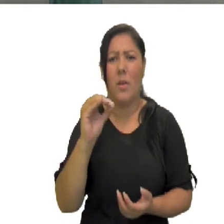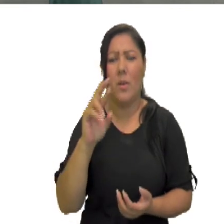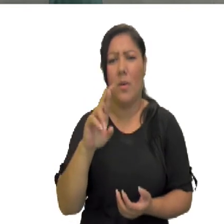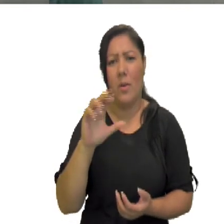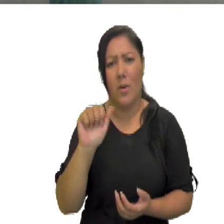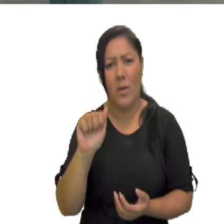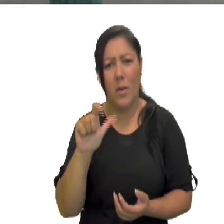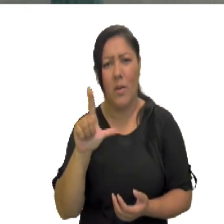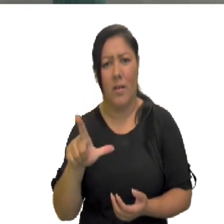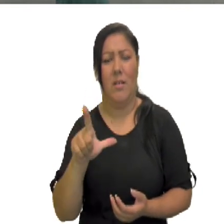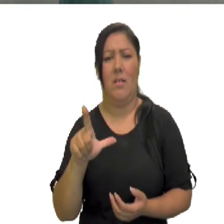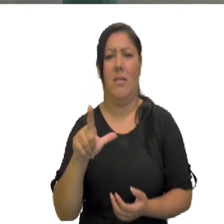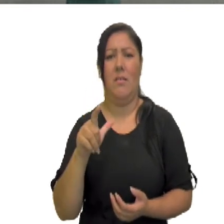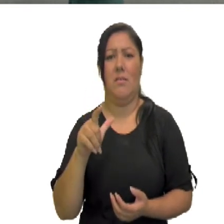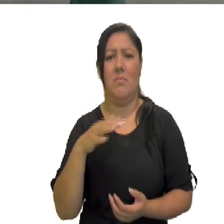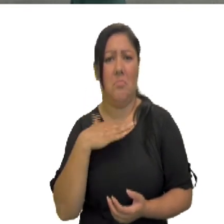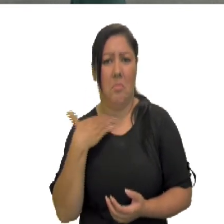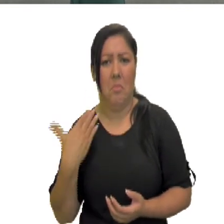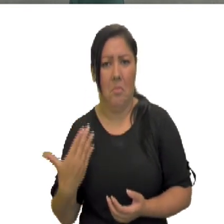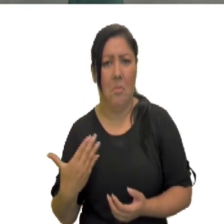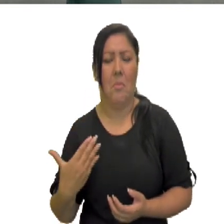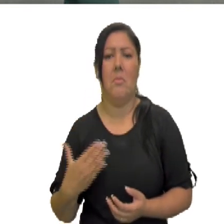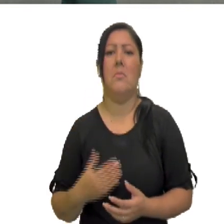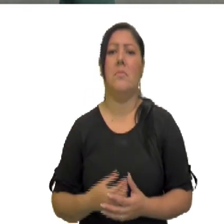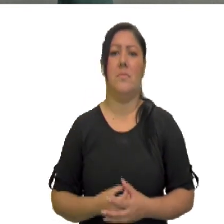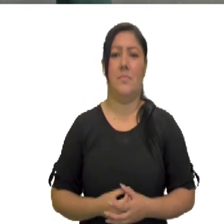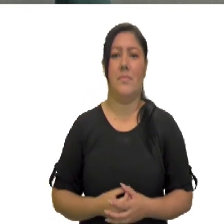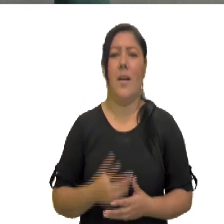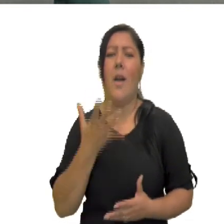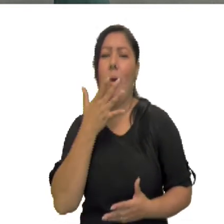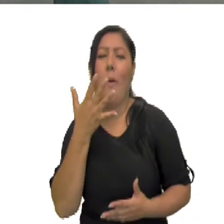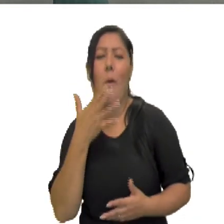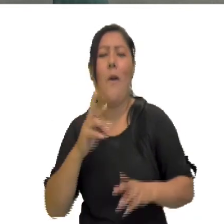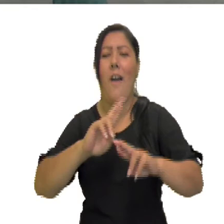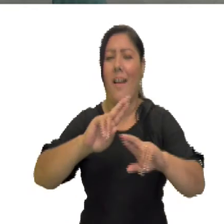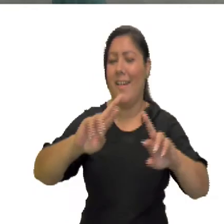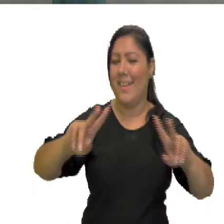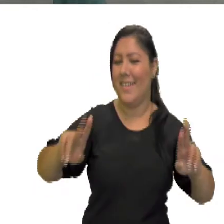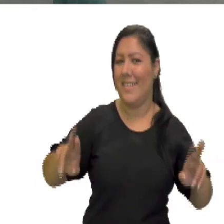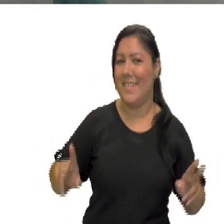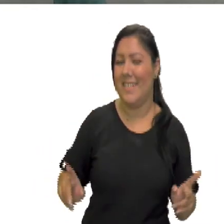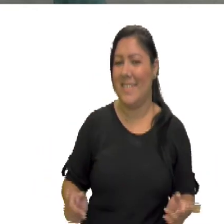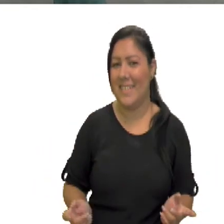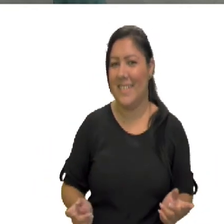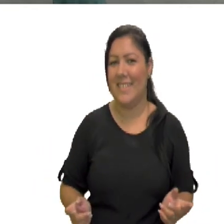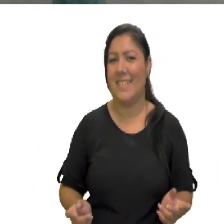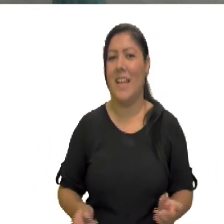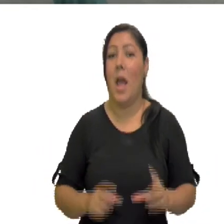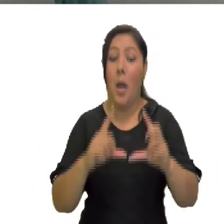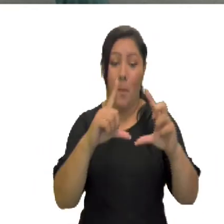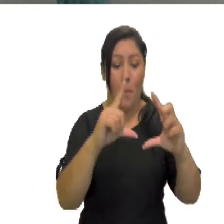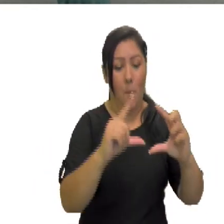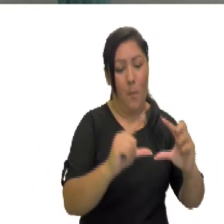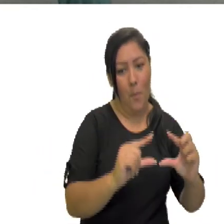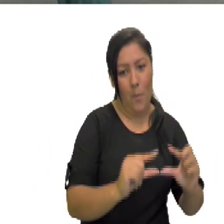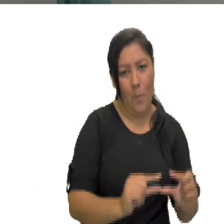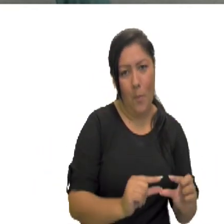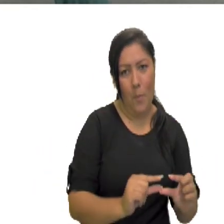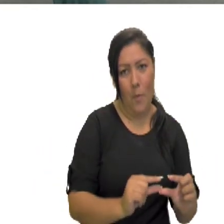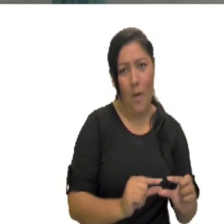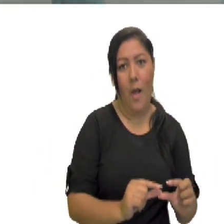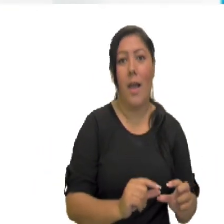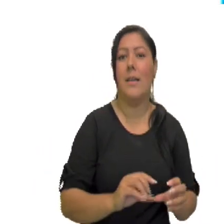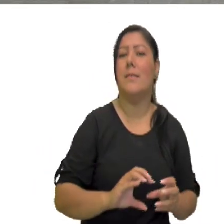praias, tá? Então, cores são as mais variadas. Nós temos desde pequenininhos até